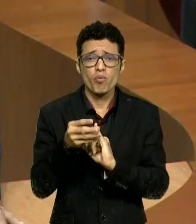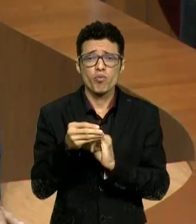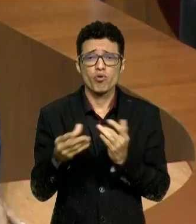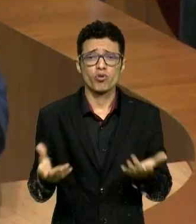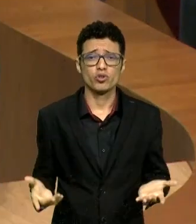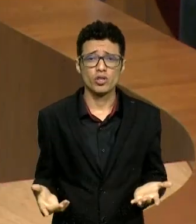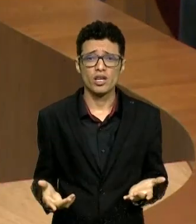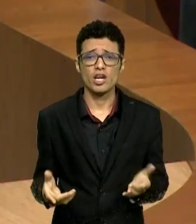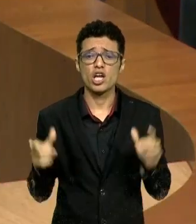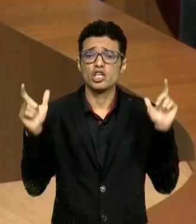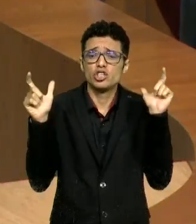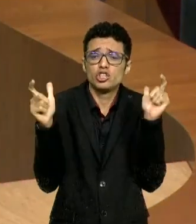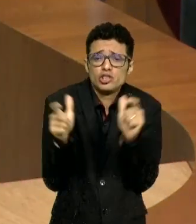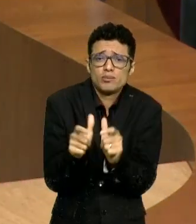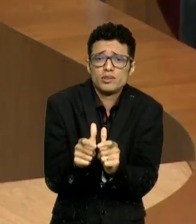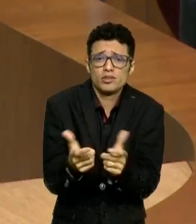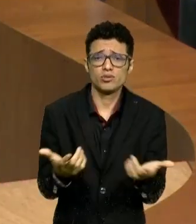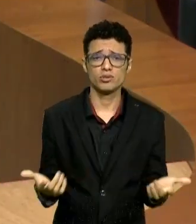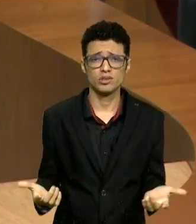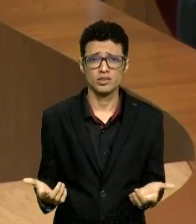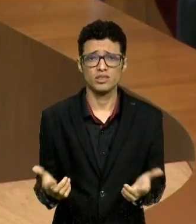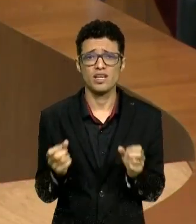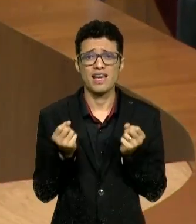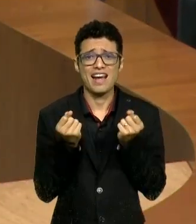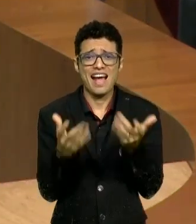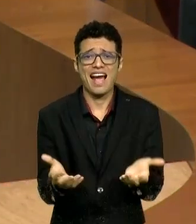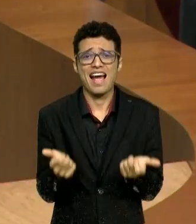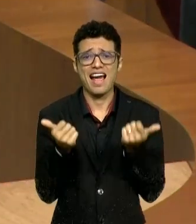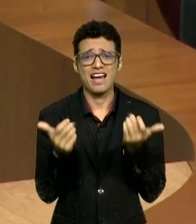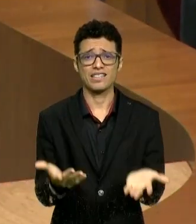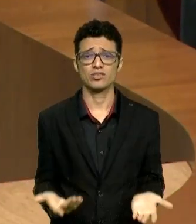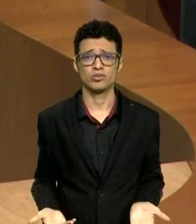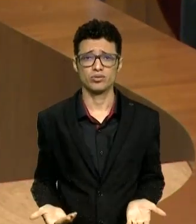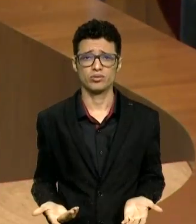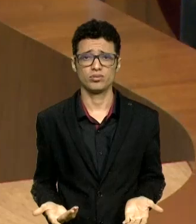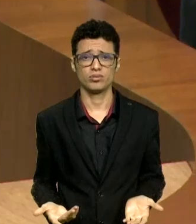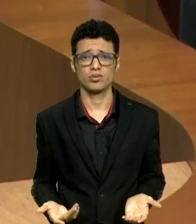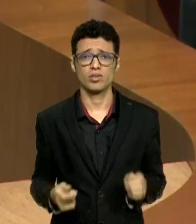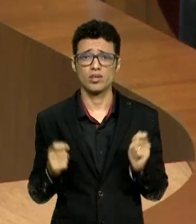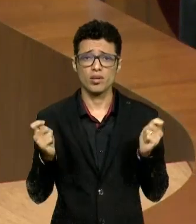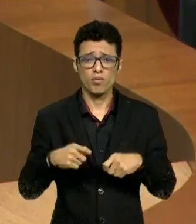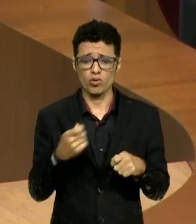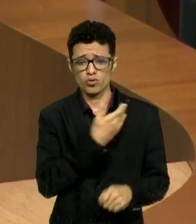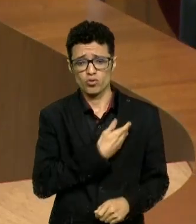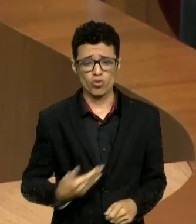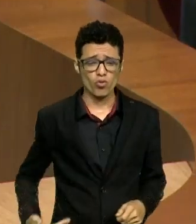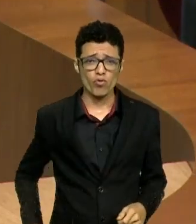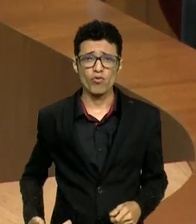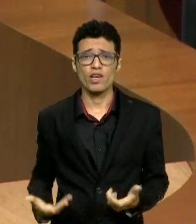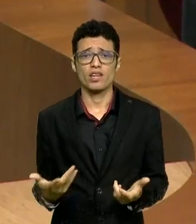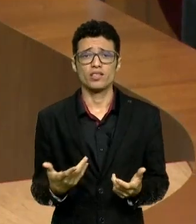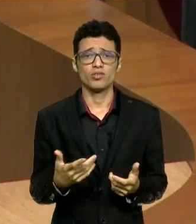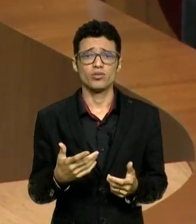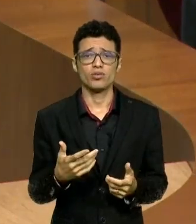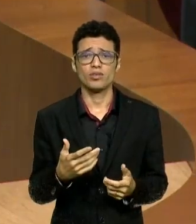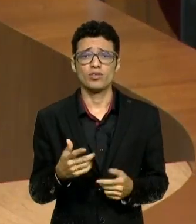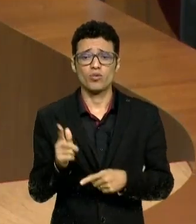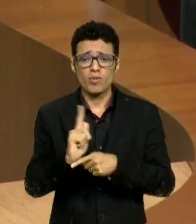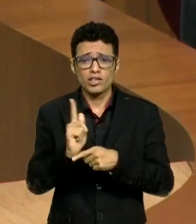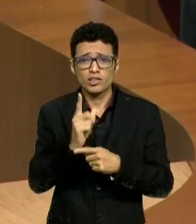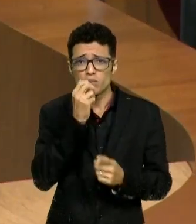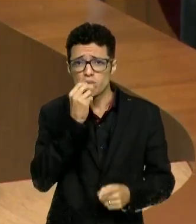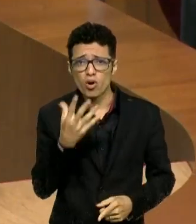pública. É que nós tenhamos uma máquina pública enxuta e que possa ser eficiente, possa ser rápida, possa